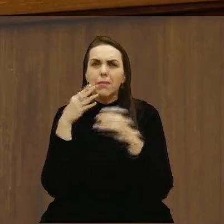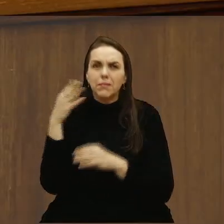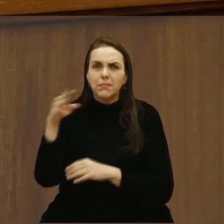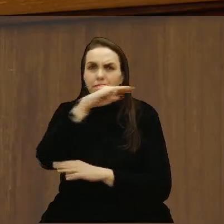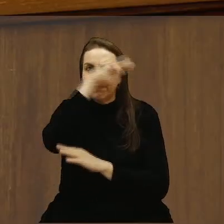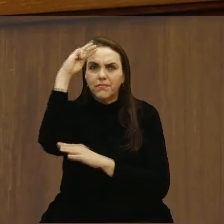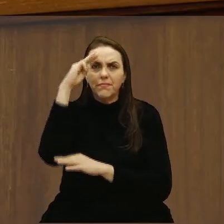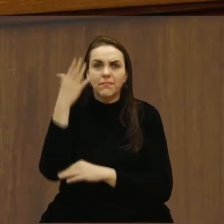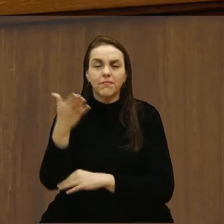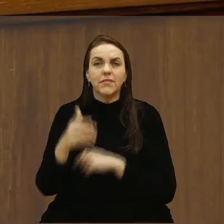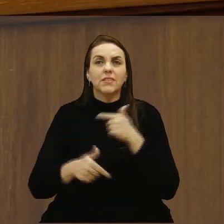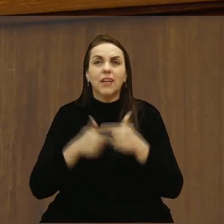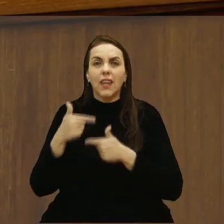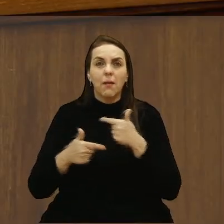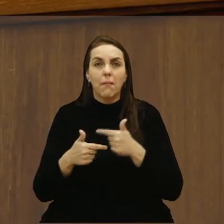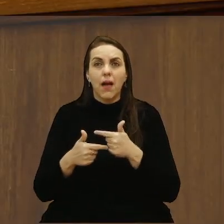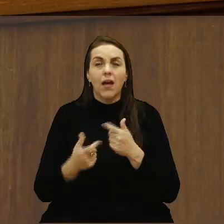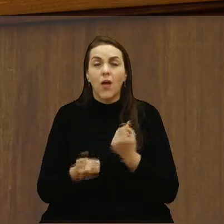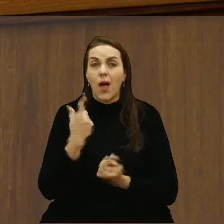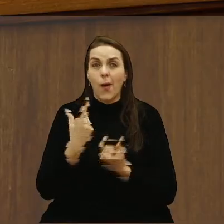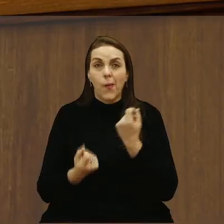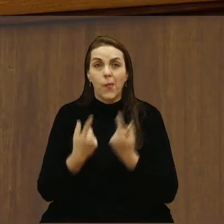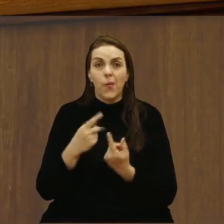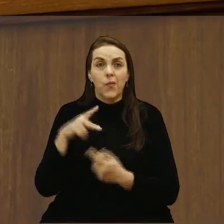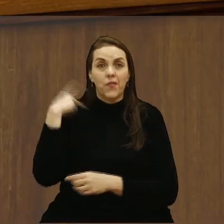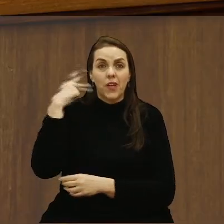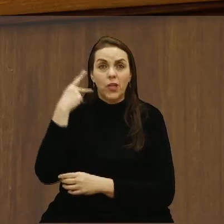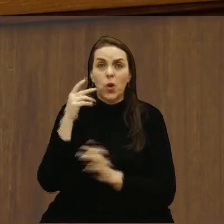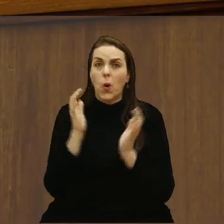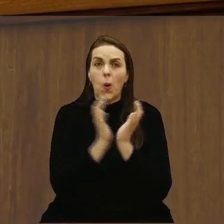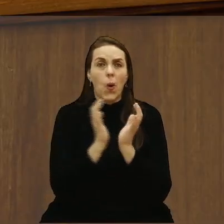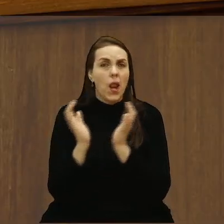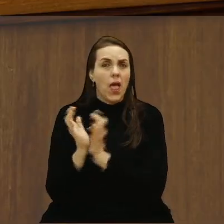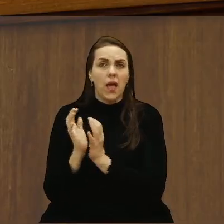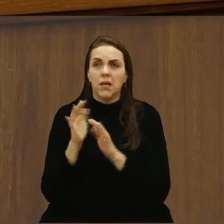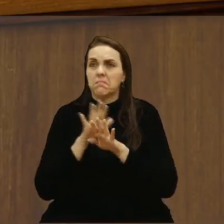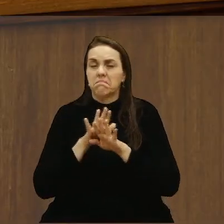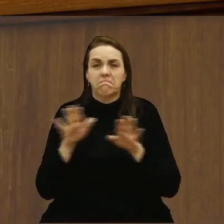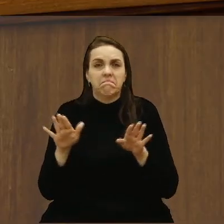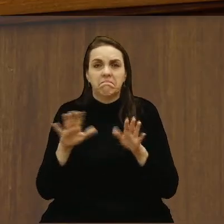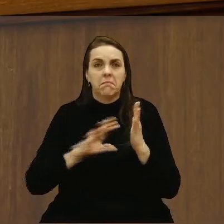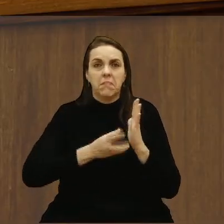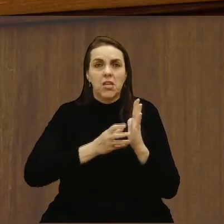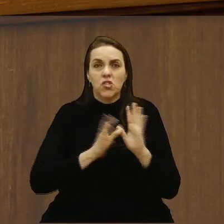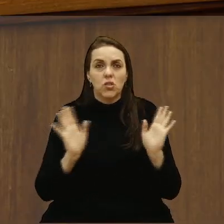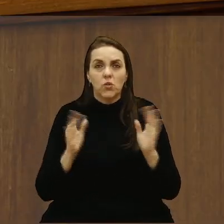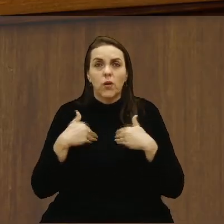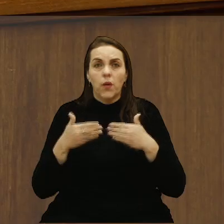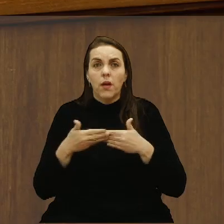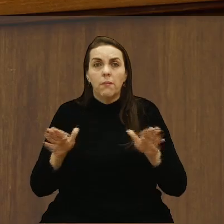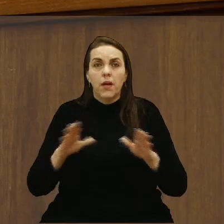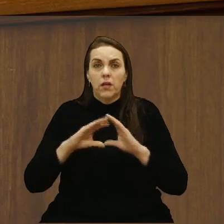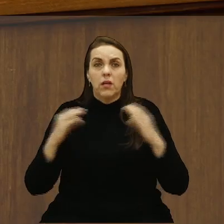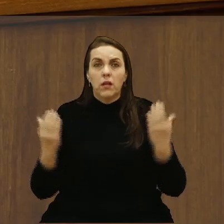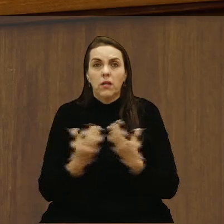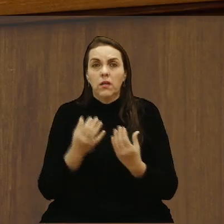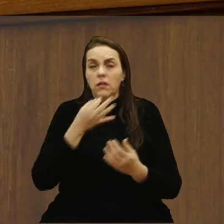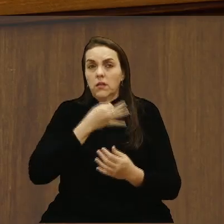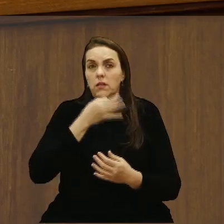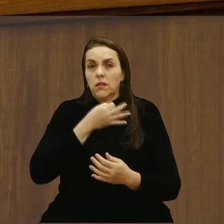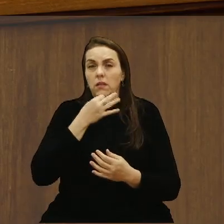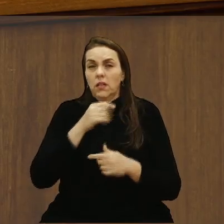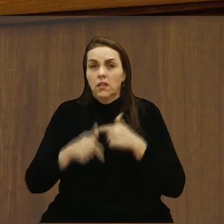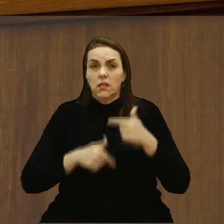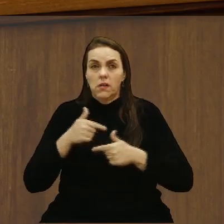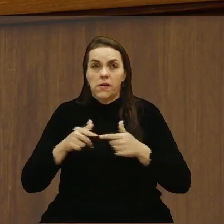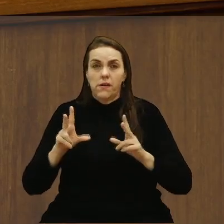parabenizar o trabalho de algum vereador aqui, colega, independente de partido, eu estou sempre aqui, aberto. A comunidade caxiense trabalhou,